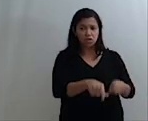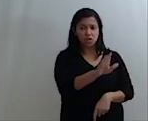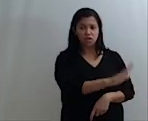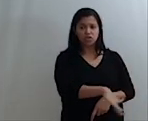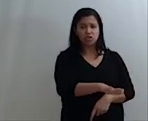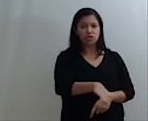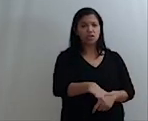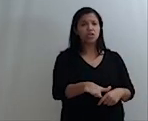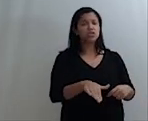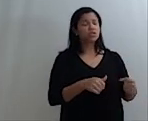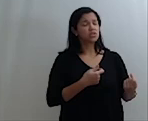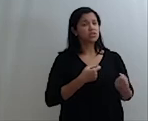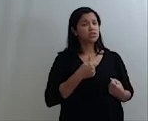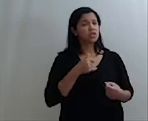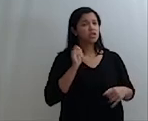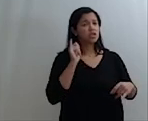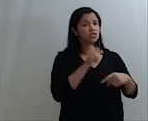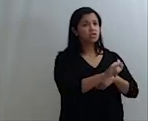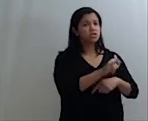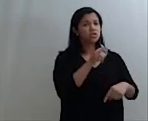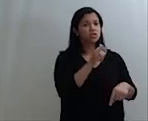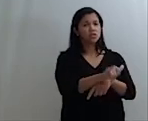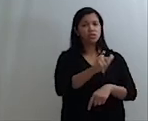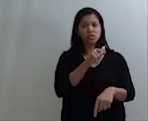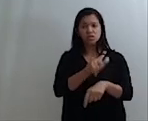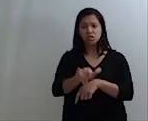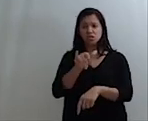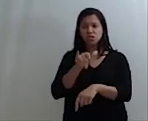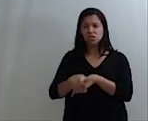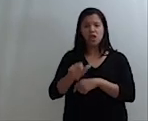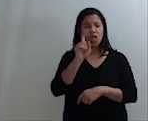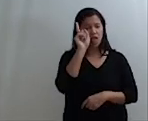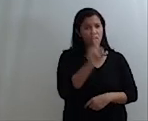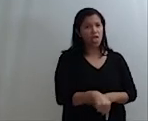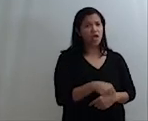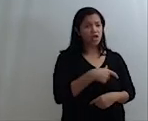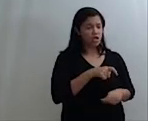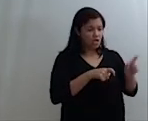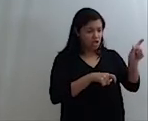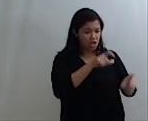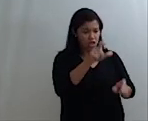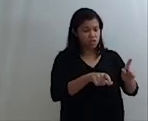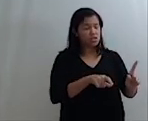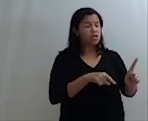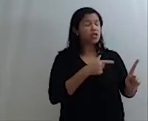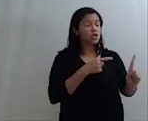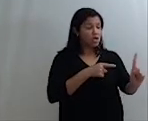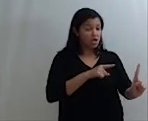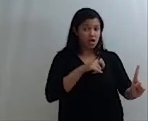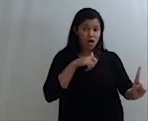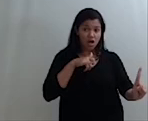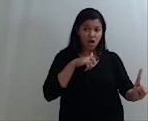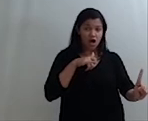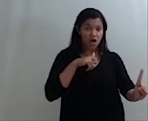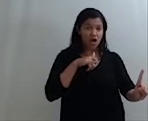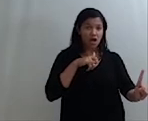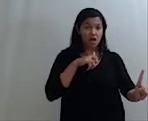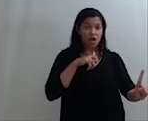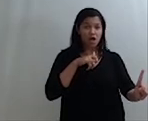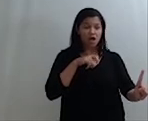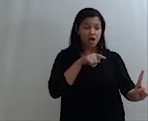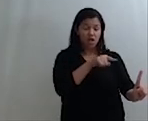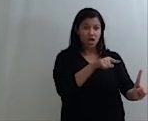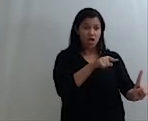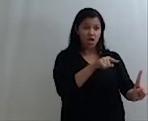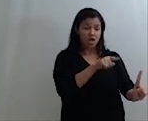que o acusado respond a imputação é de que o acusado com outros agentes e com o pai e o avô